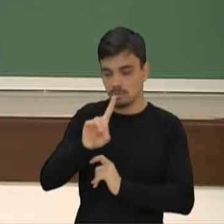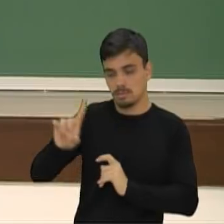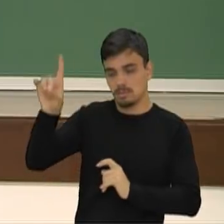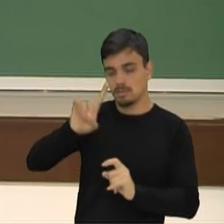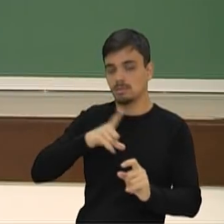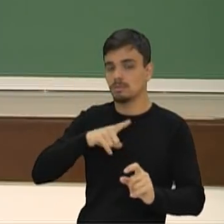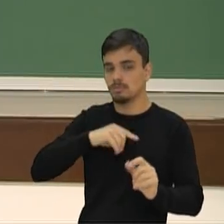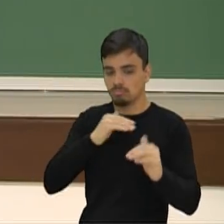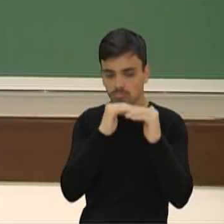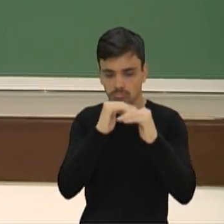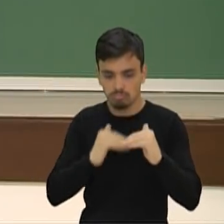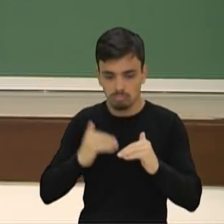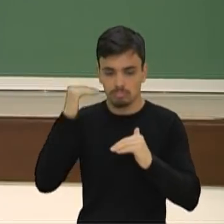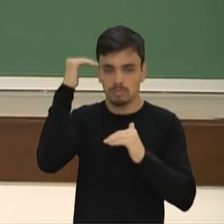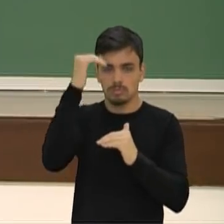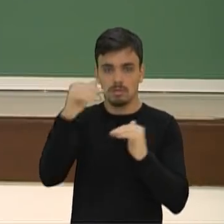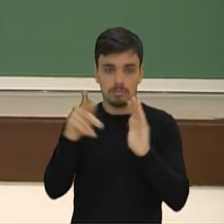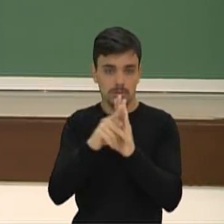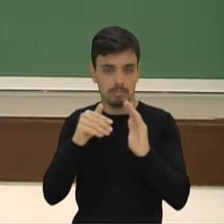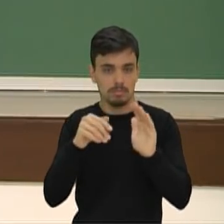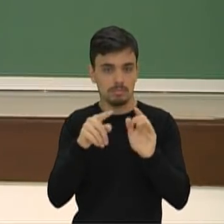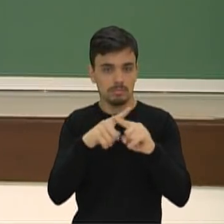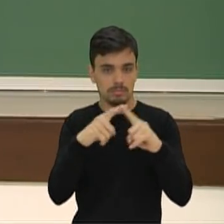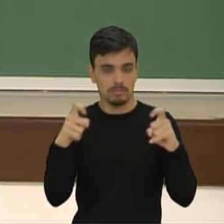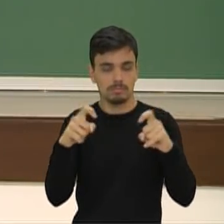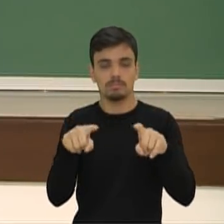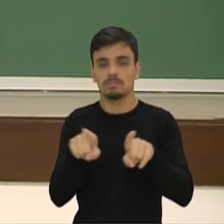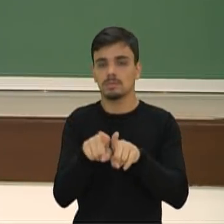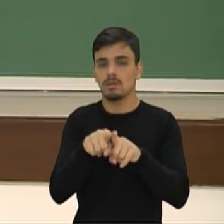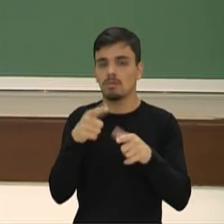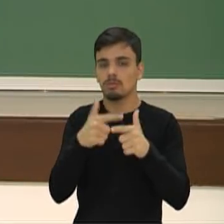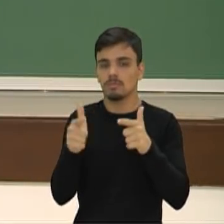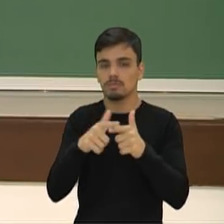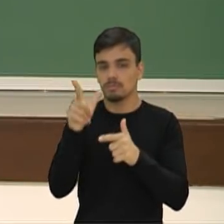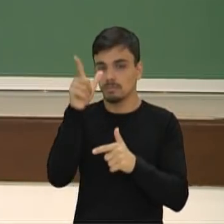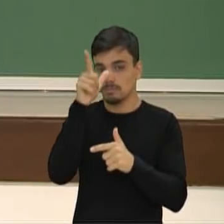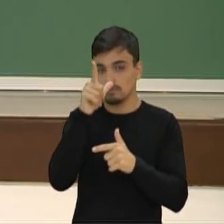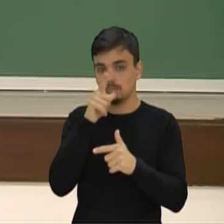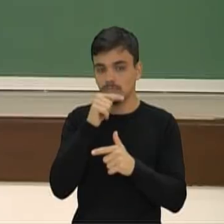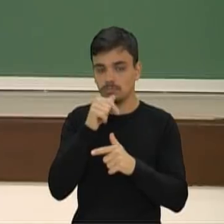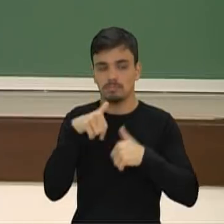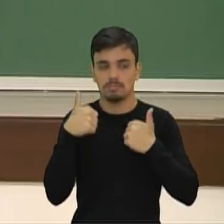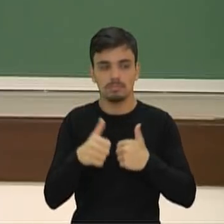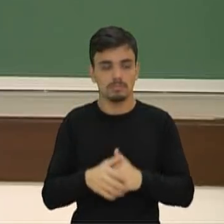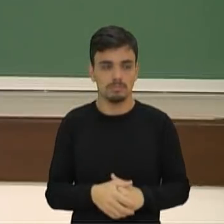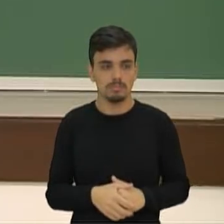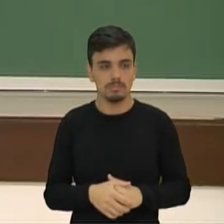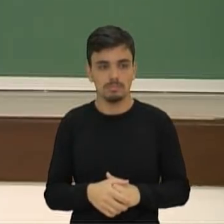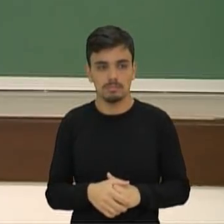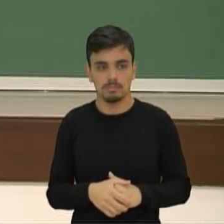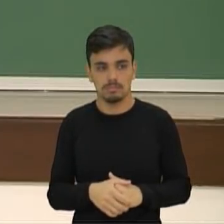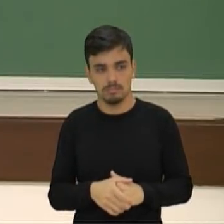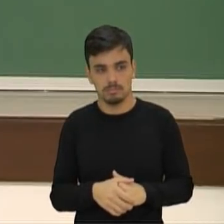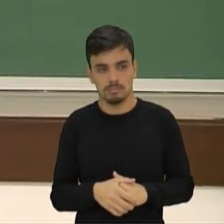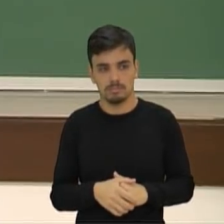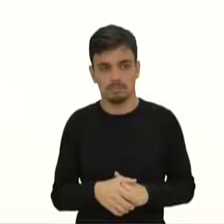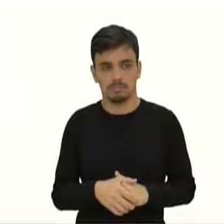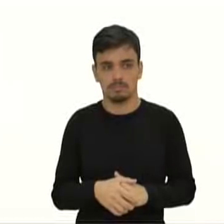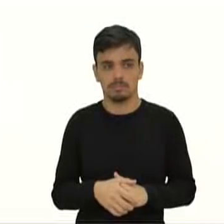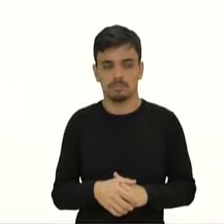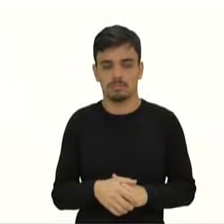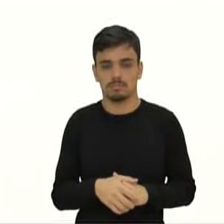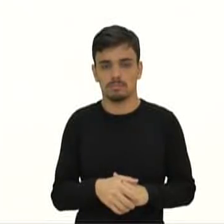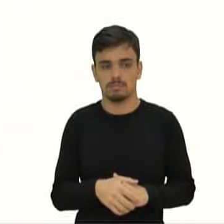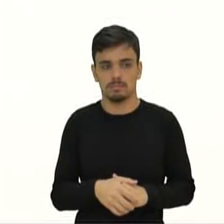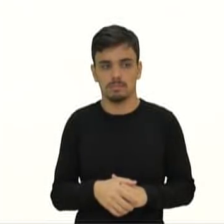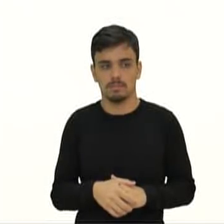um avanço muito amplo na ciência, certo? Foi um divisor de águas. Vamos avançar aqui novamente. Então, olha o que a gente tem ali, ó.